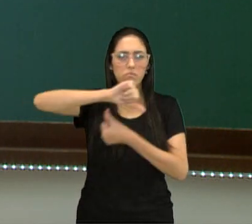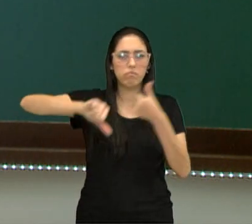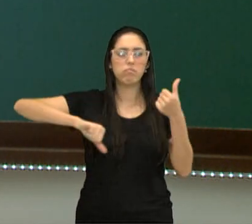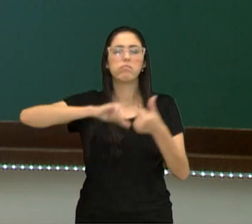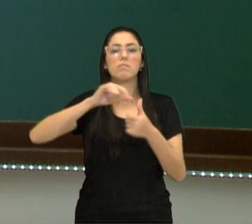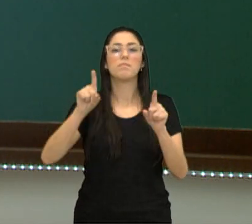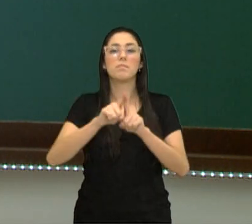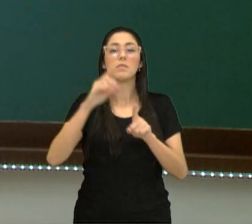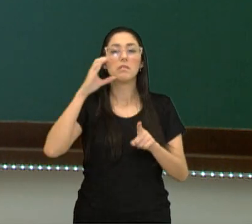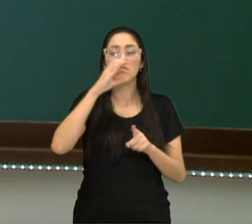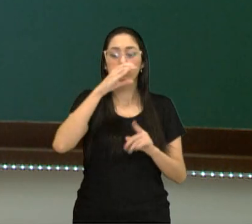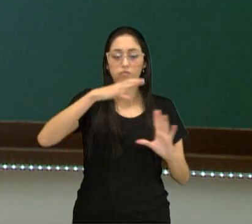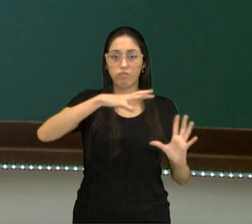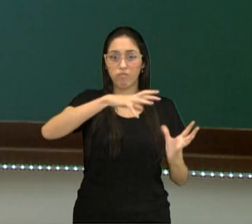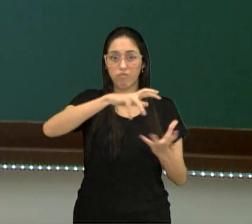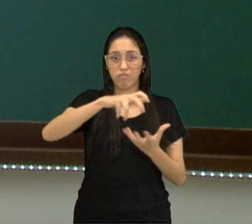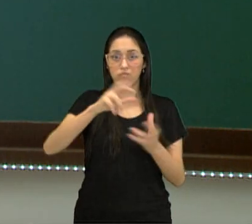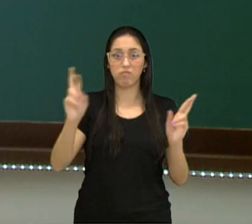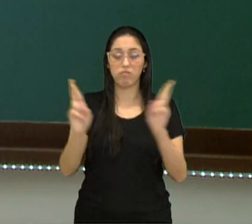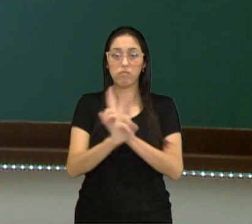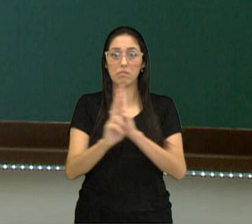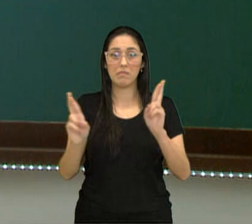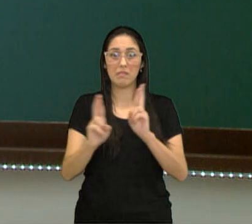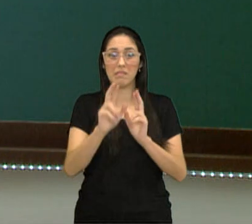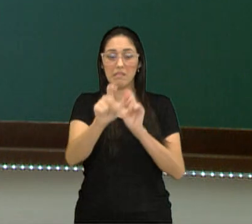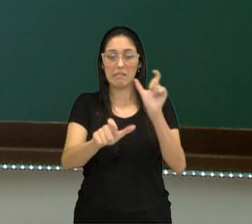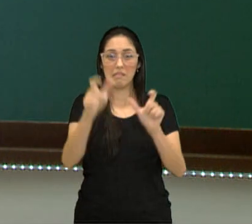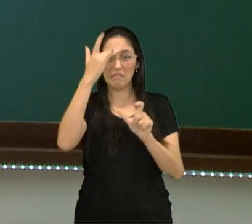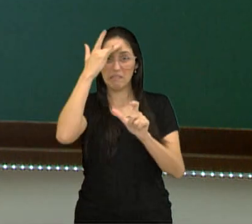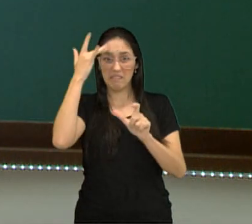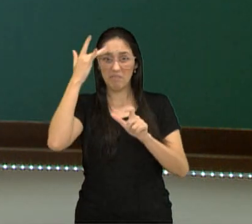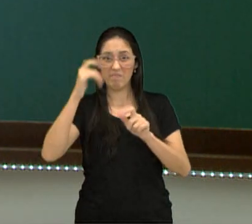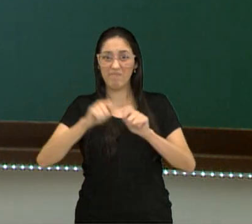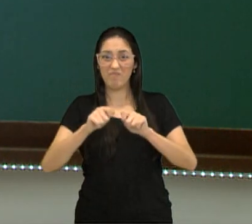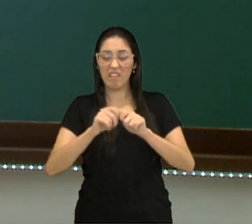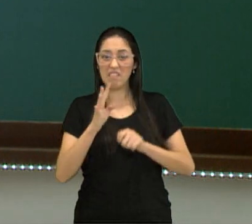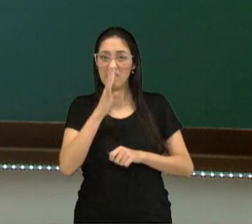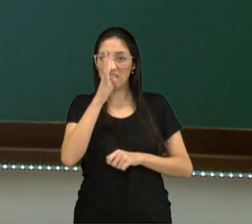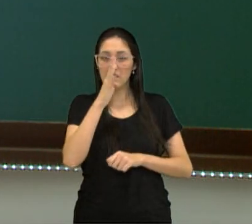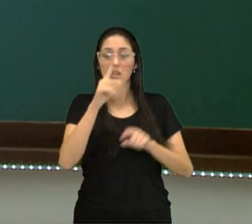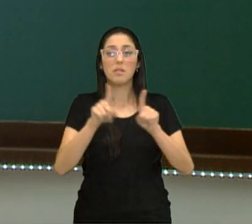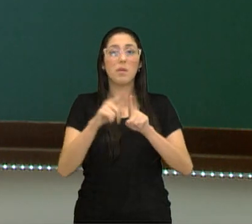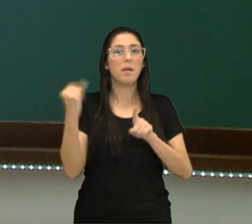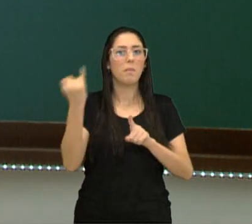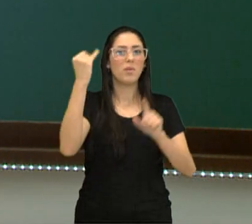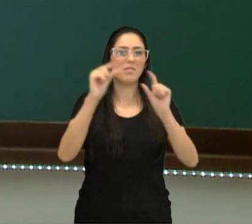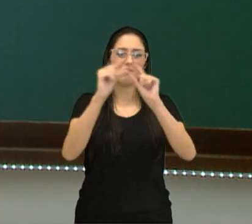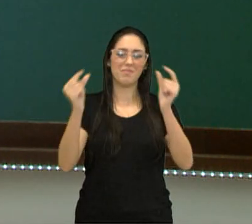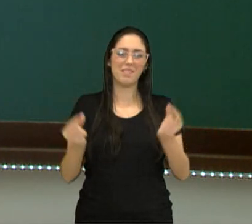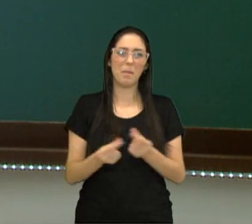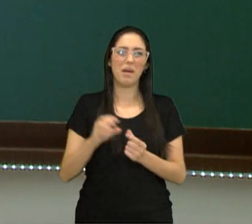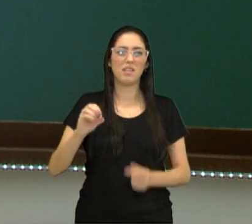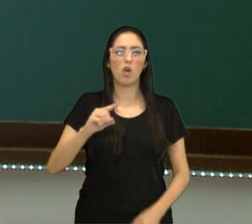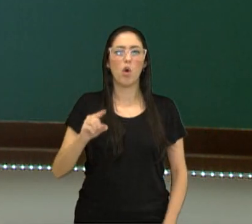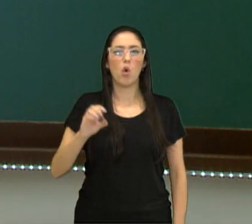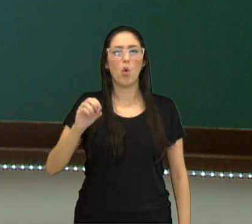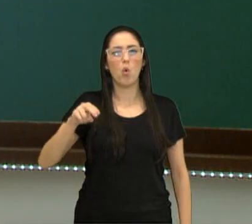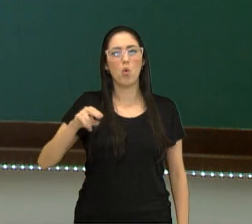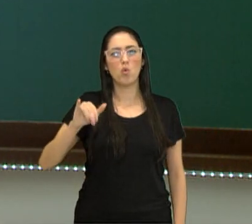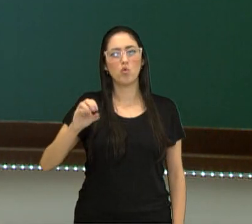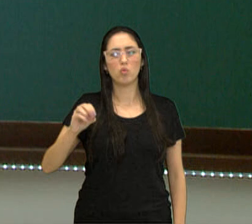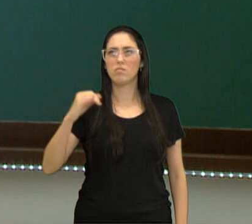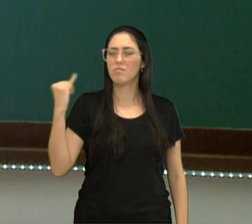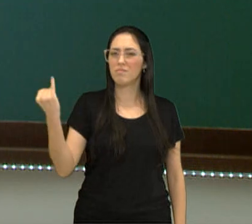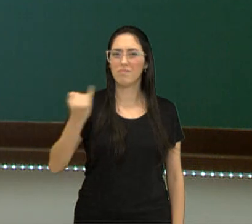falamos de aquecimento global e sua relação com as atividades humanas e a importância da camada de ozônio, ou seja, para que a camada de